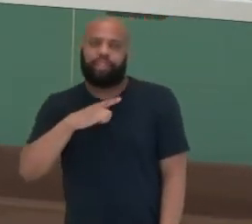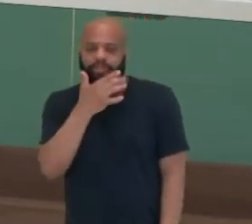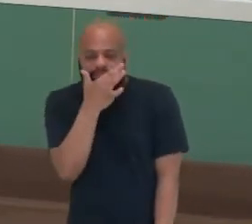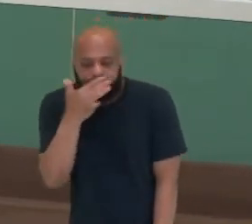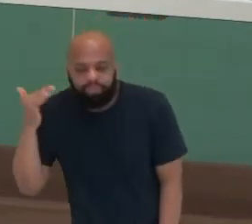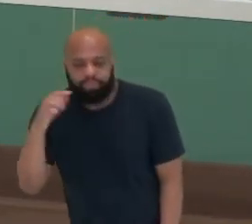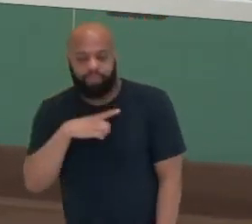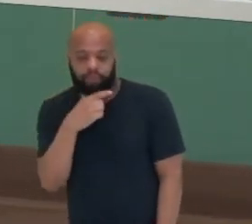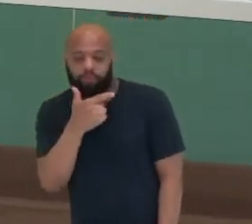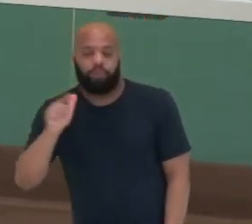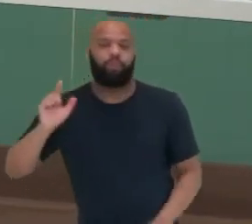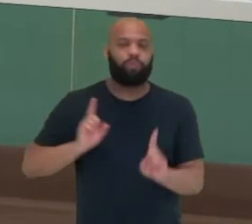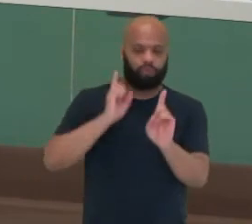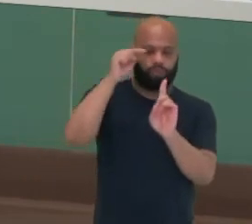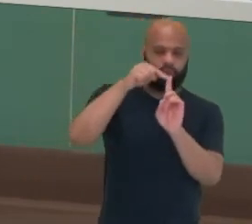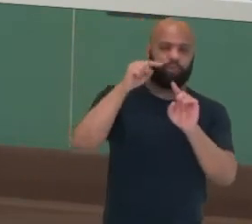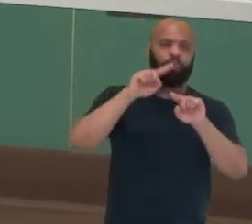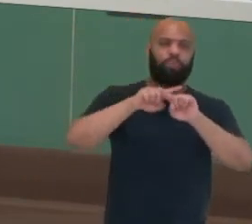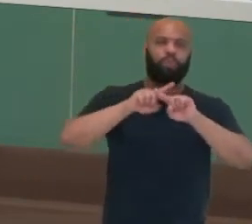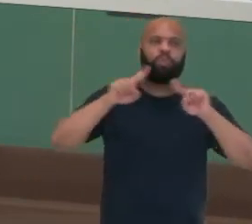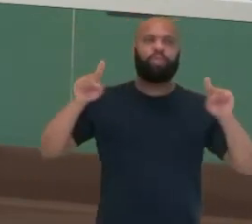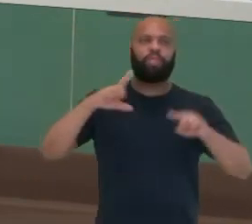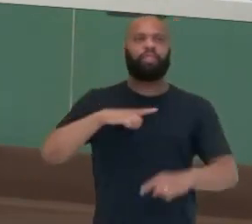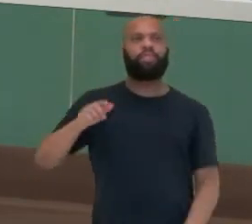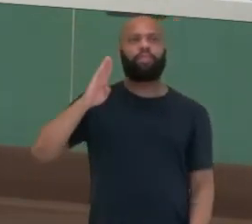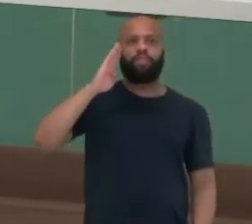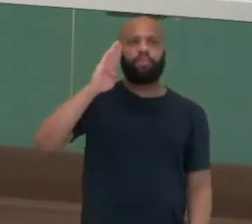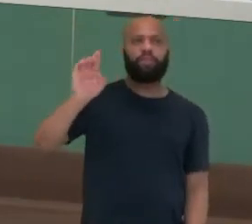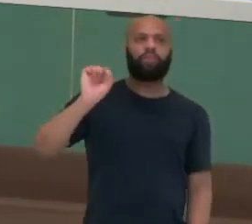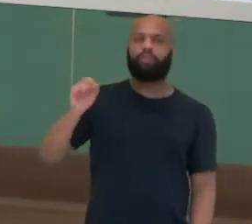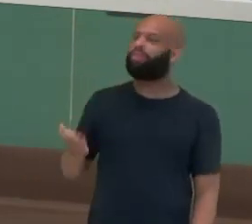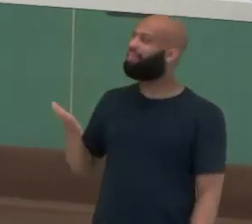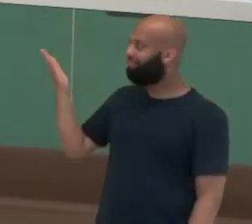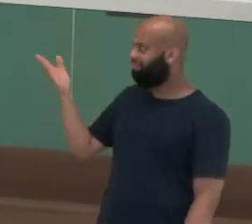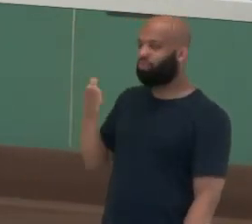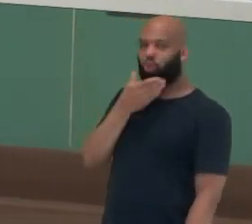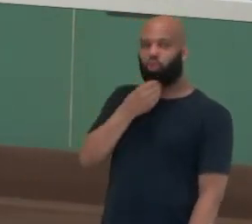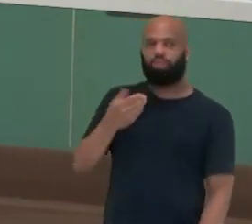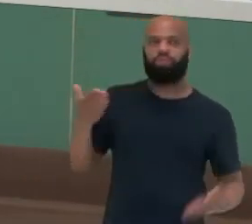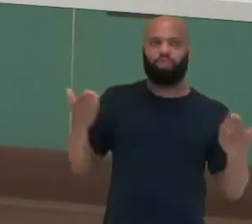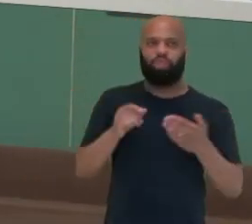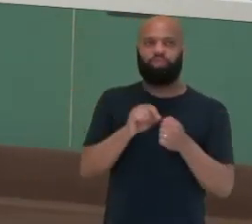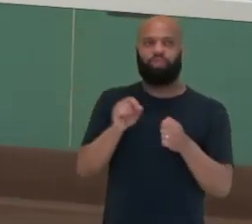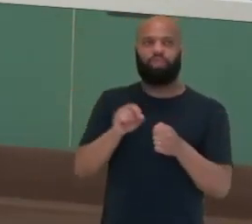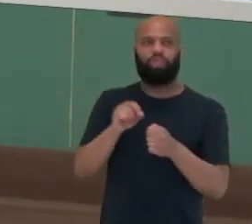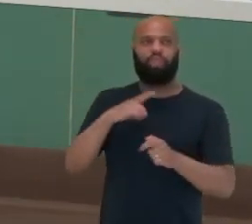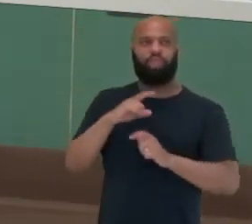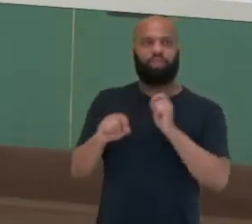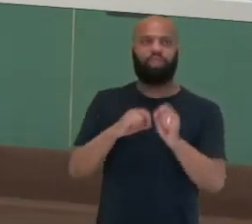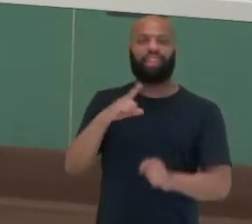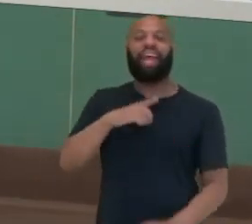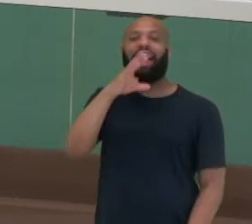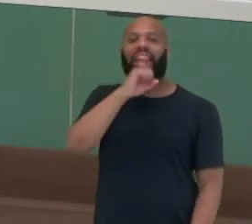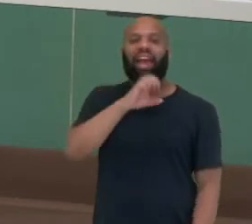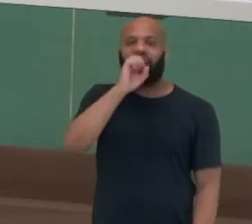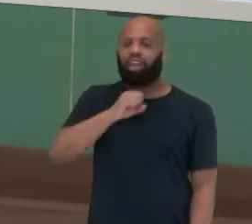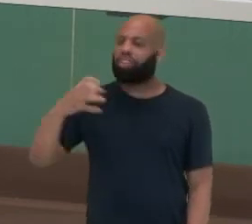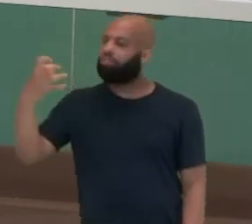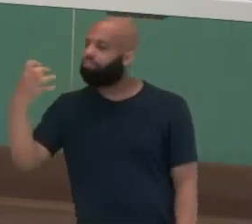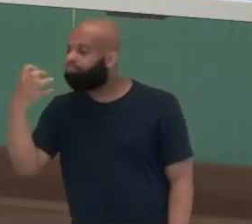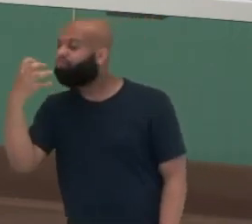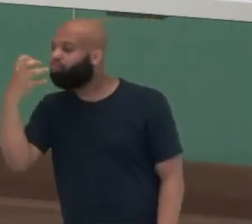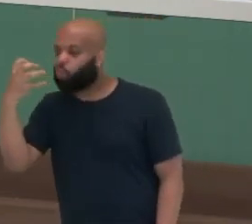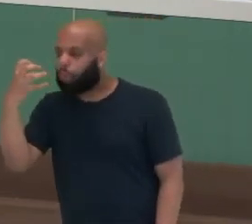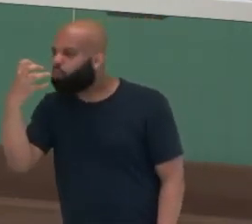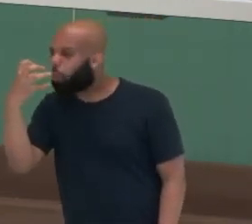outras funções, mas principalmente é o que esse rapaz está fazendo, cheirando essas laranjas. Será que elas estão